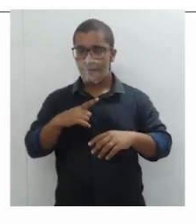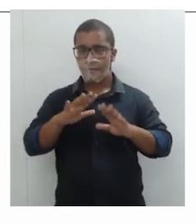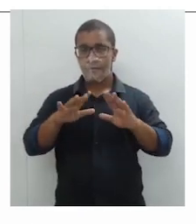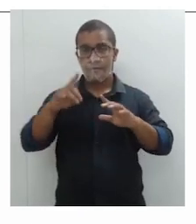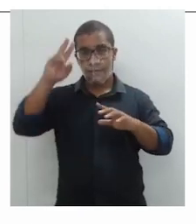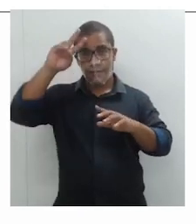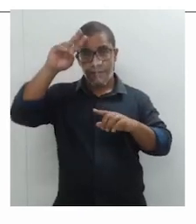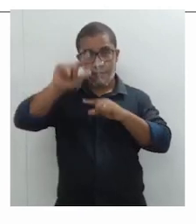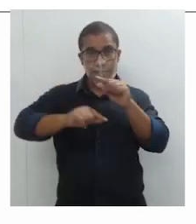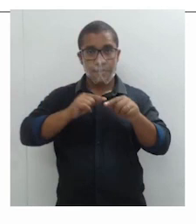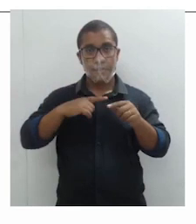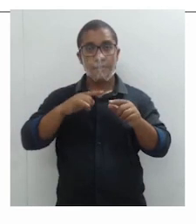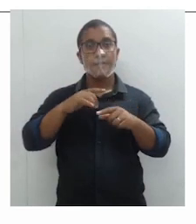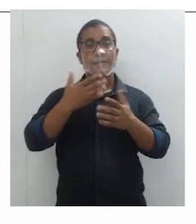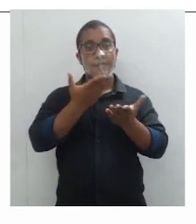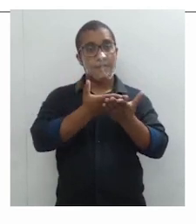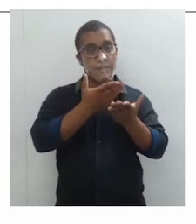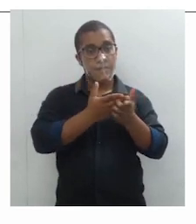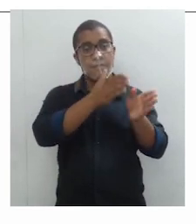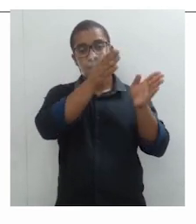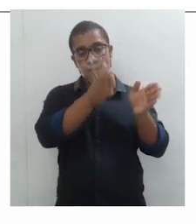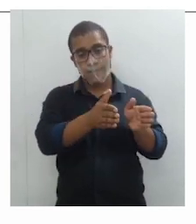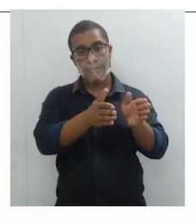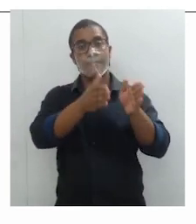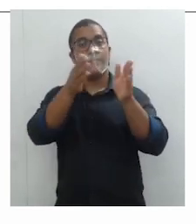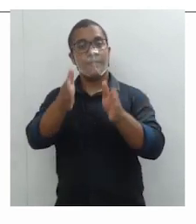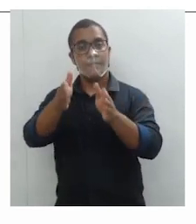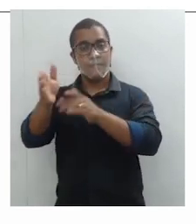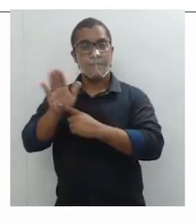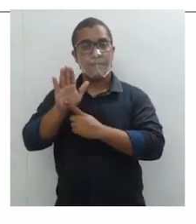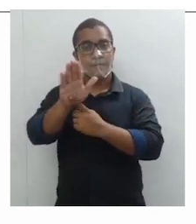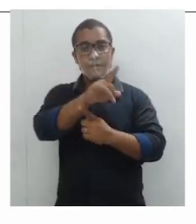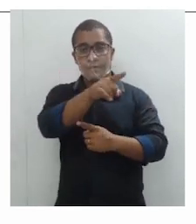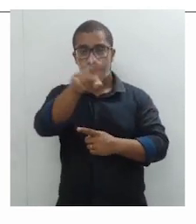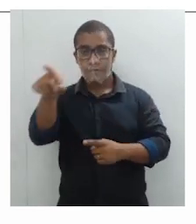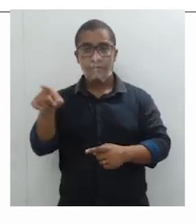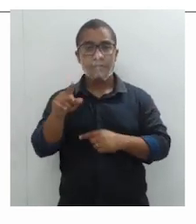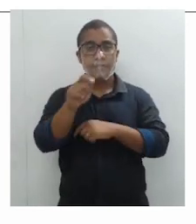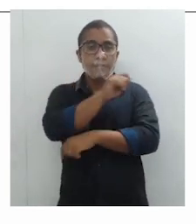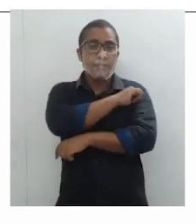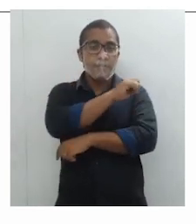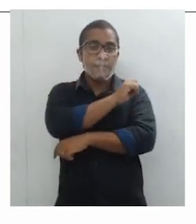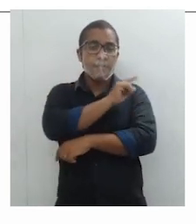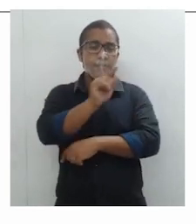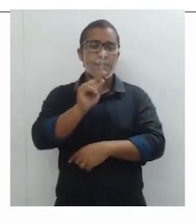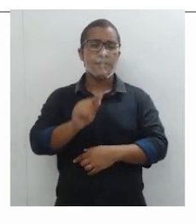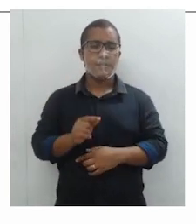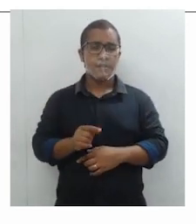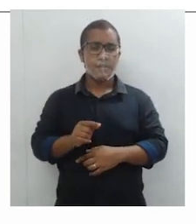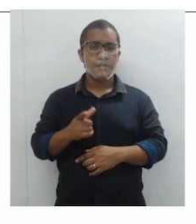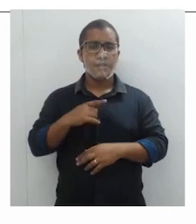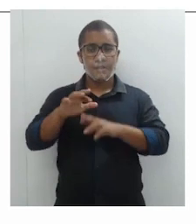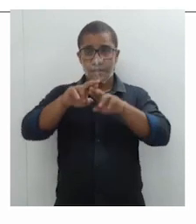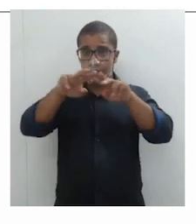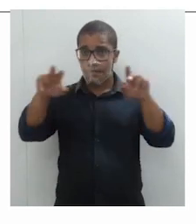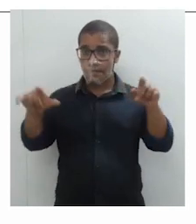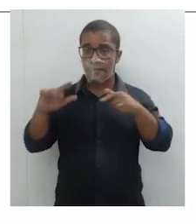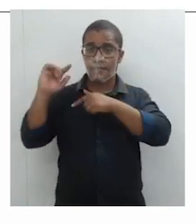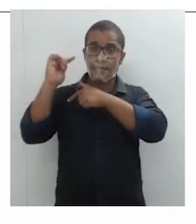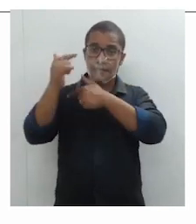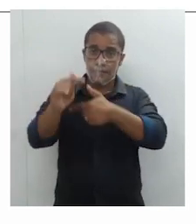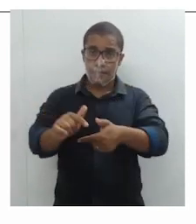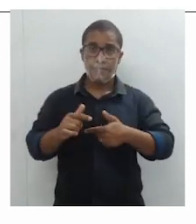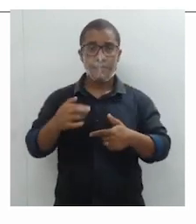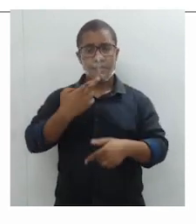que a nossa série é uma séria que busca mostrar a vocês estudantes ué as diversas